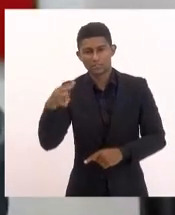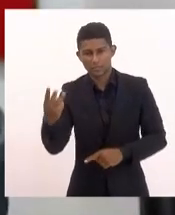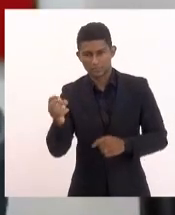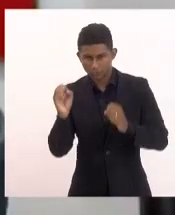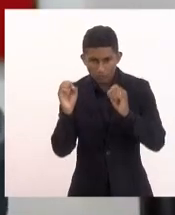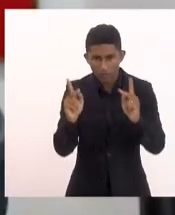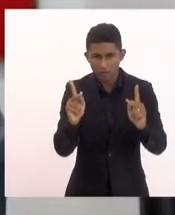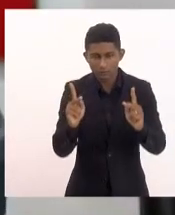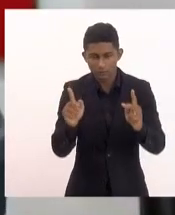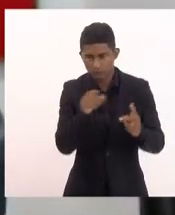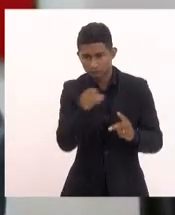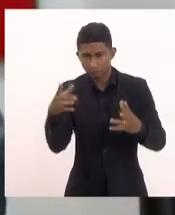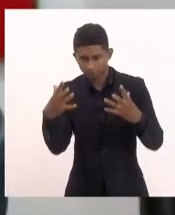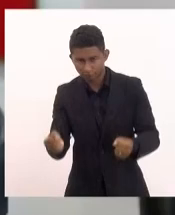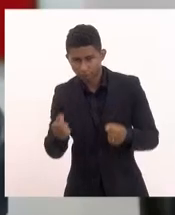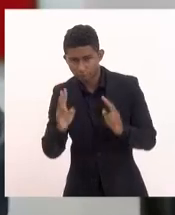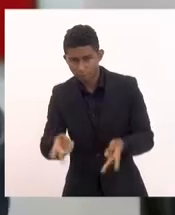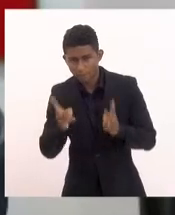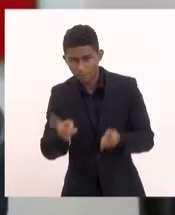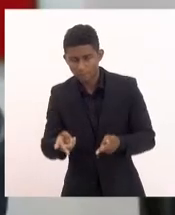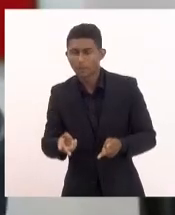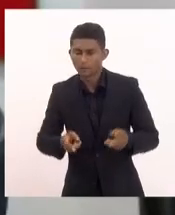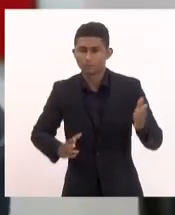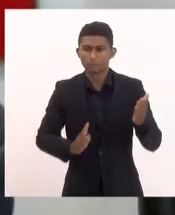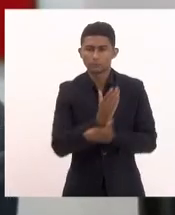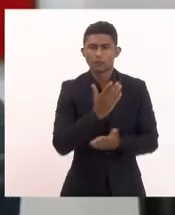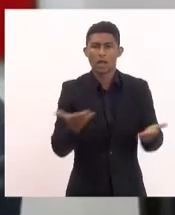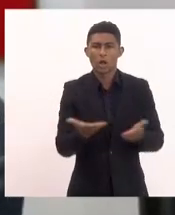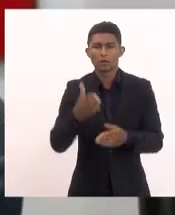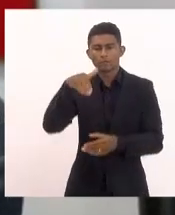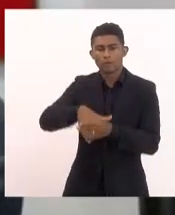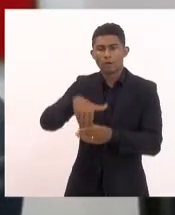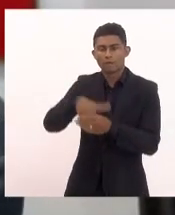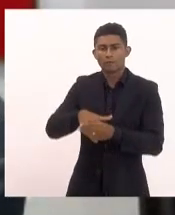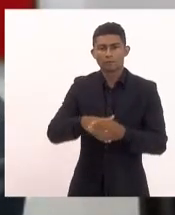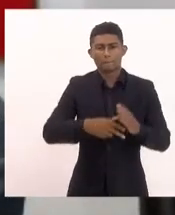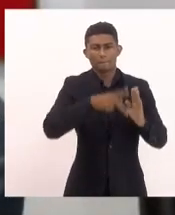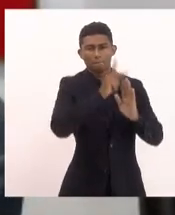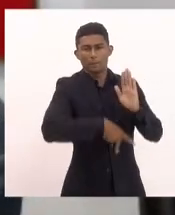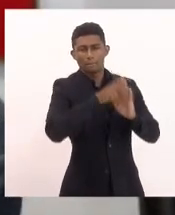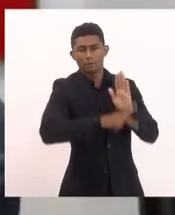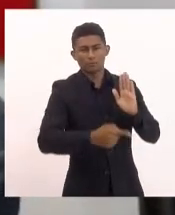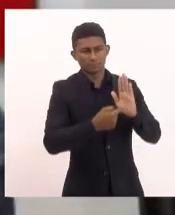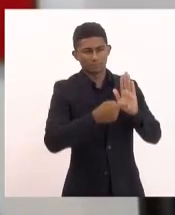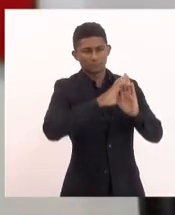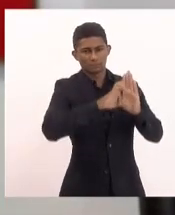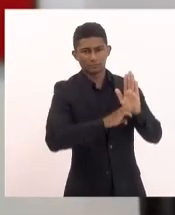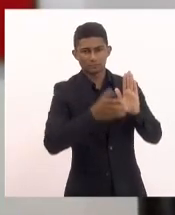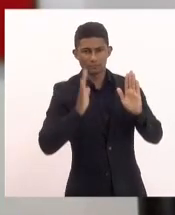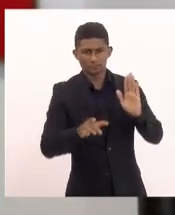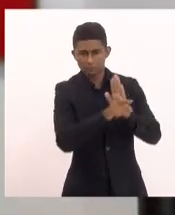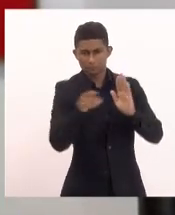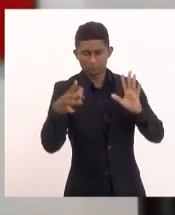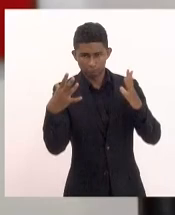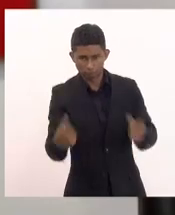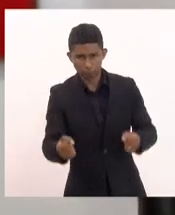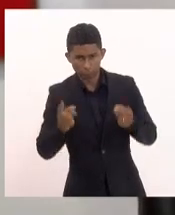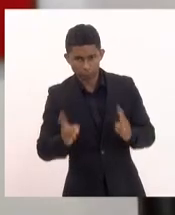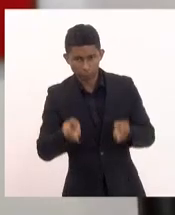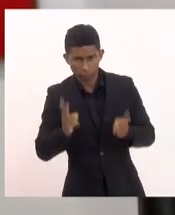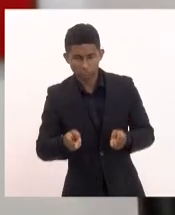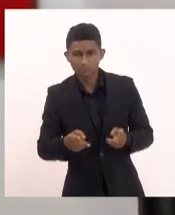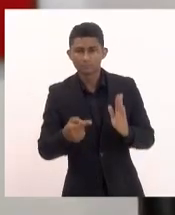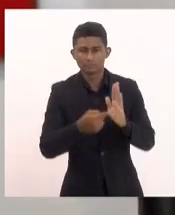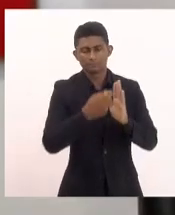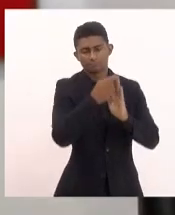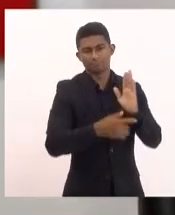Ok? Senhores que aprovam, permaneçam como estão, aprovado. Em votação, projeto assim emendado. Senhores que aprovam, permaneçam como estão, aprovado. Vai à